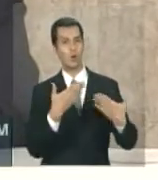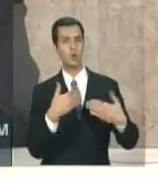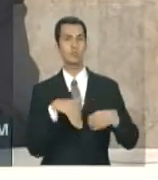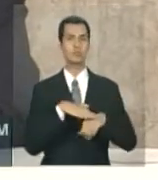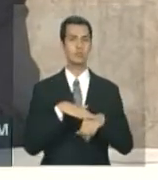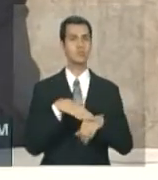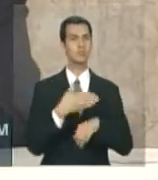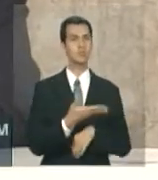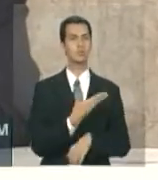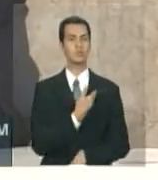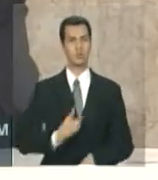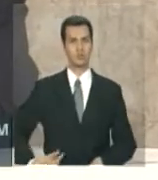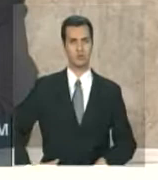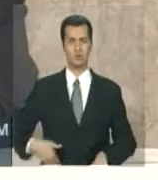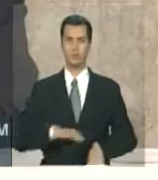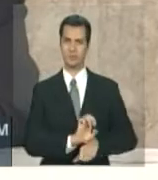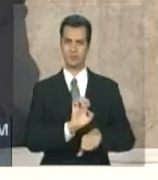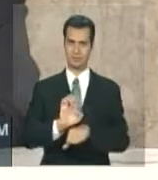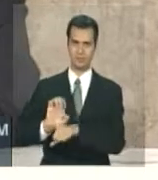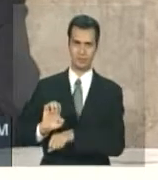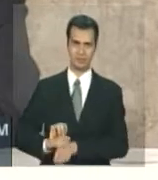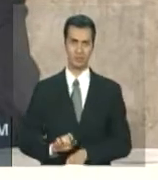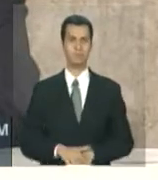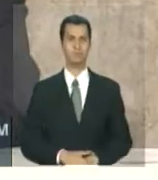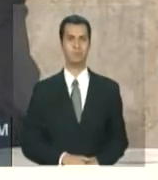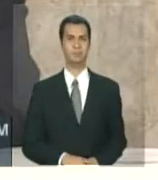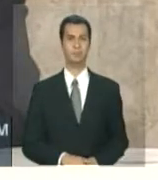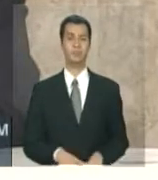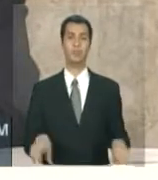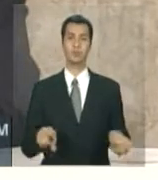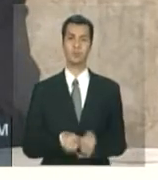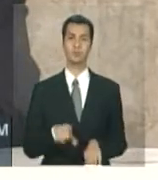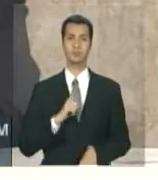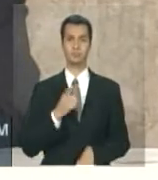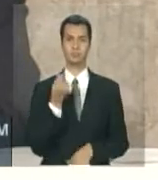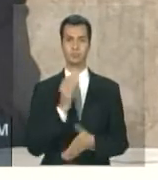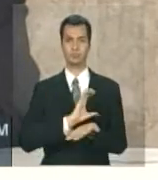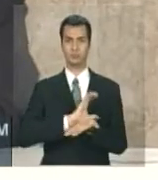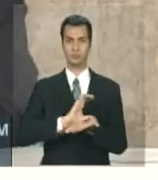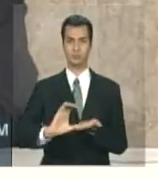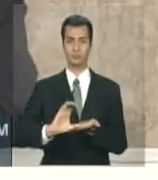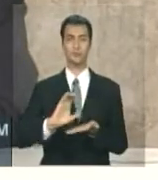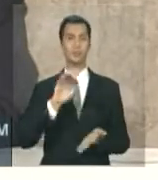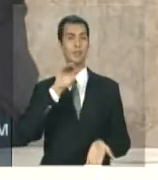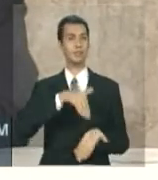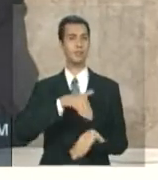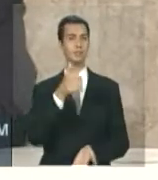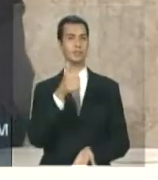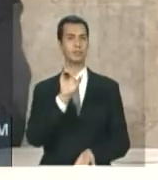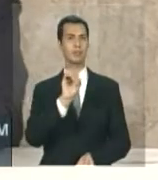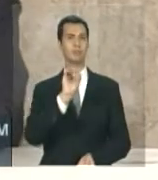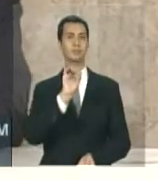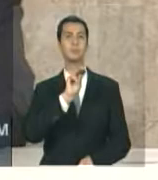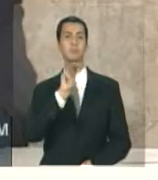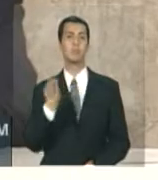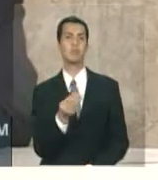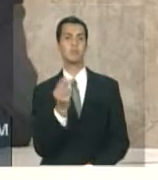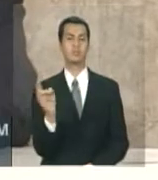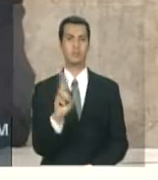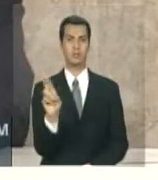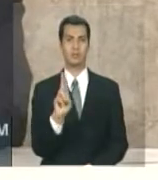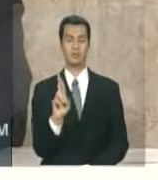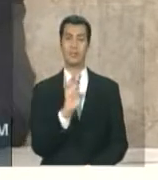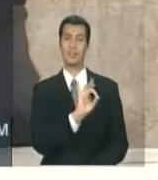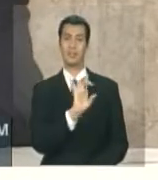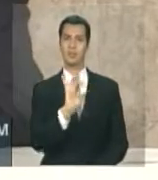estados. E estamos também disponibilizando recursos de até 10 milhões de reais para cada um dos